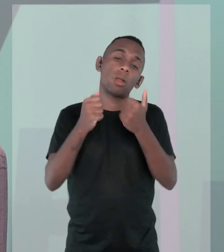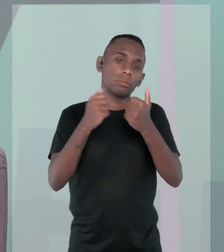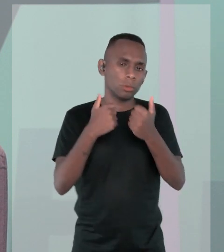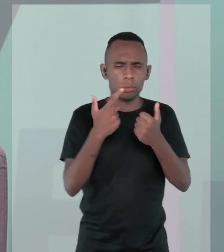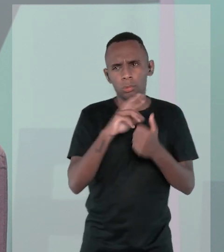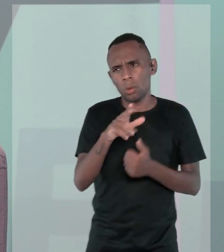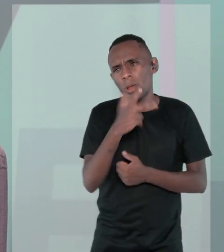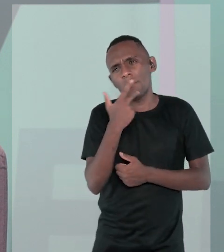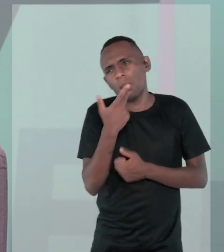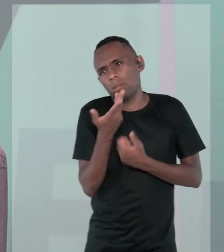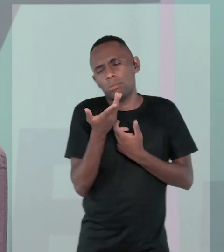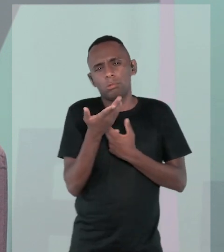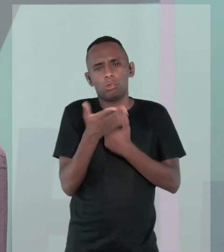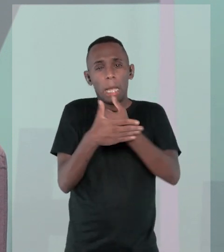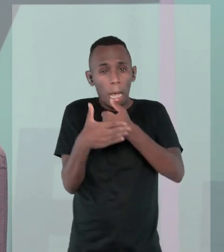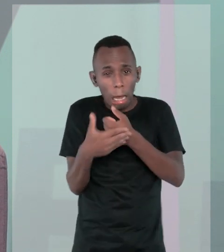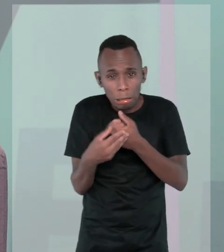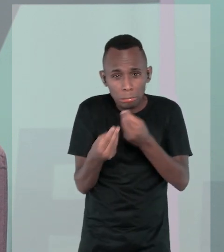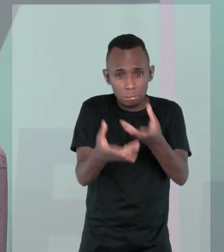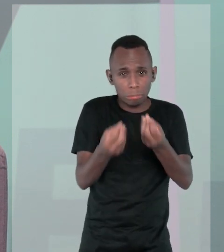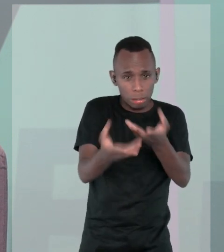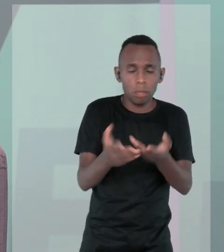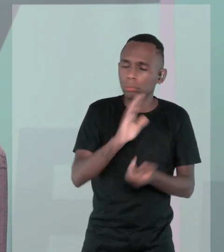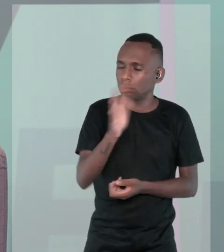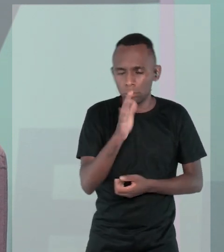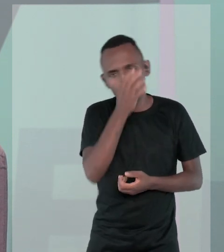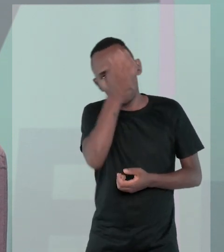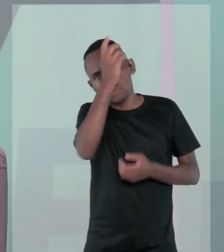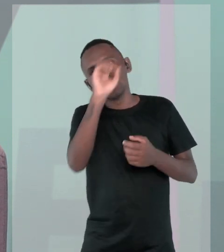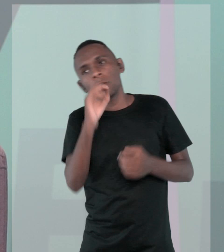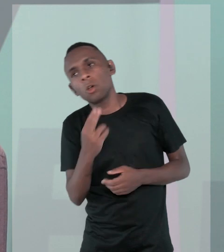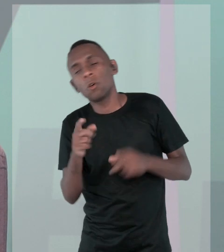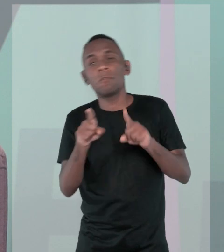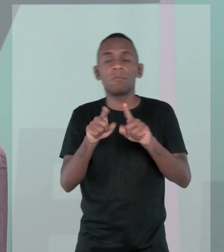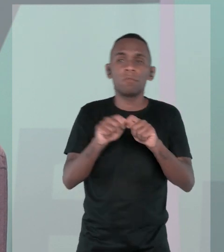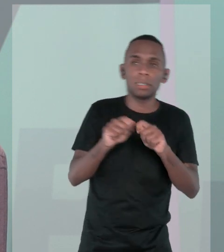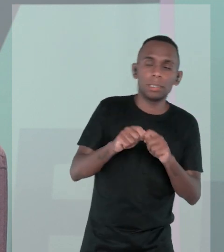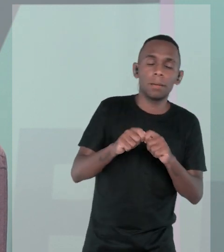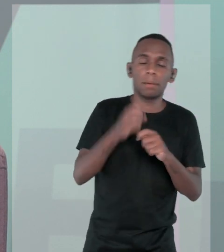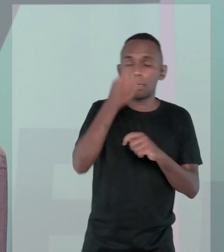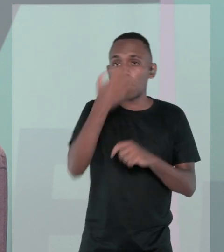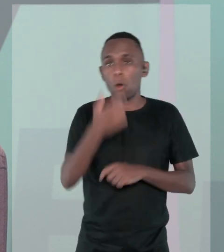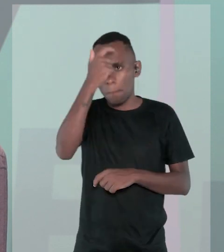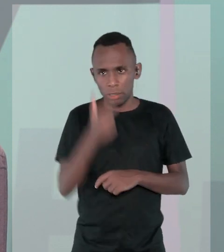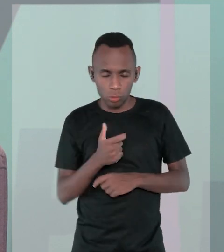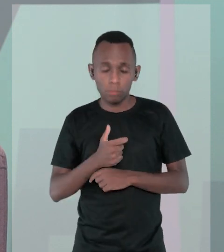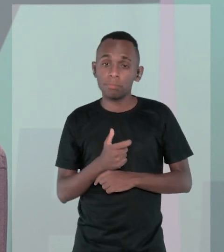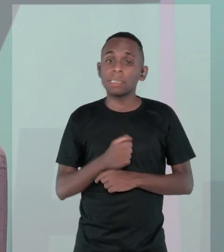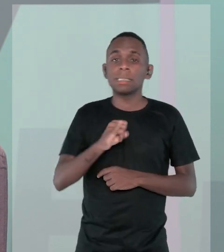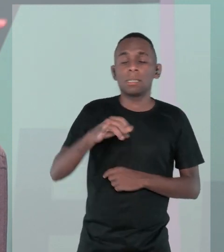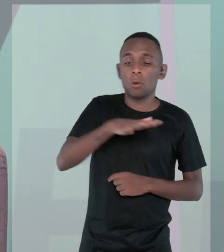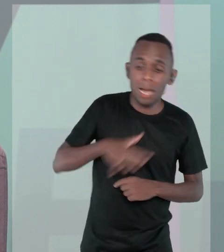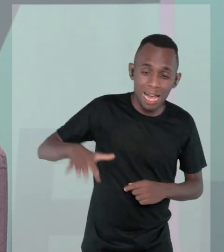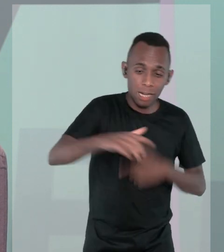eu não estou falando aqui de caridade. Eu não estou falando aqui de fazer para ser bonzinho. Não, eu estou dizendo o seguinte, se o